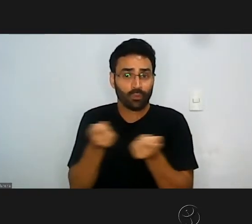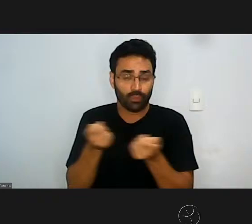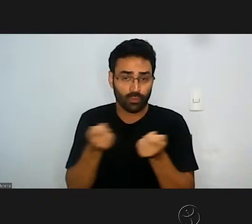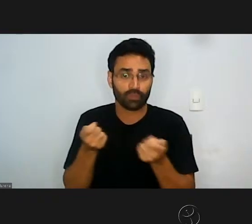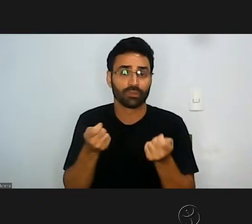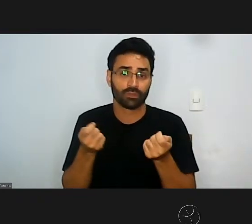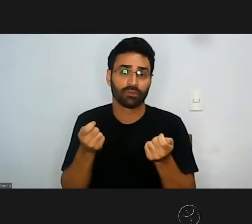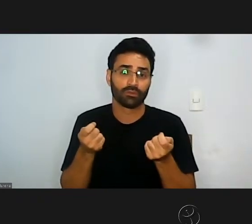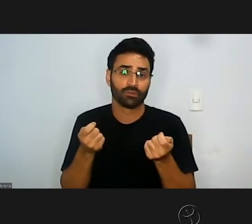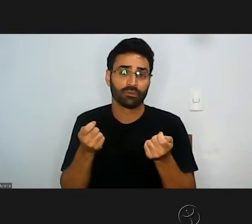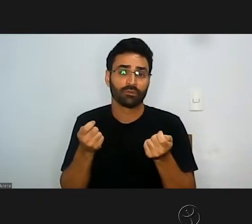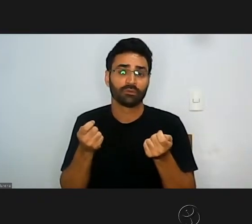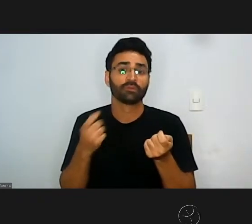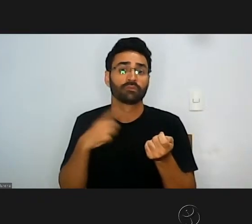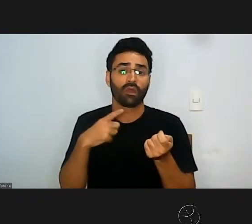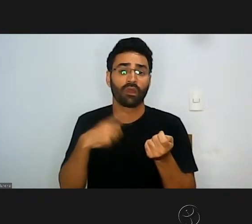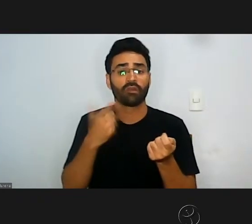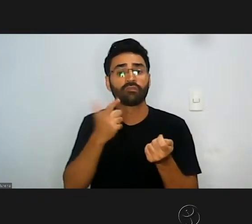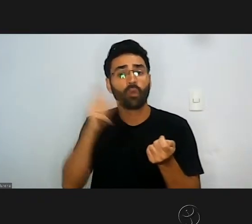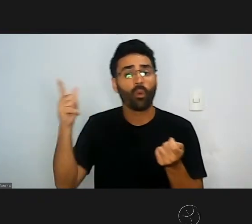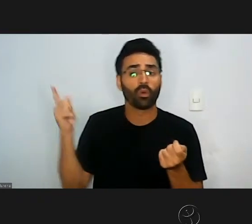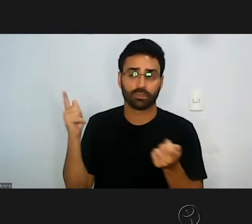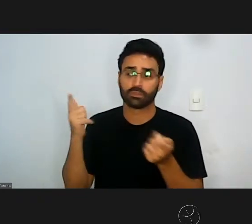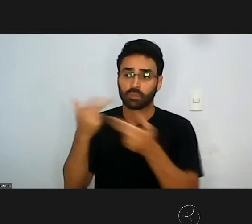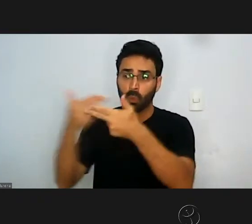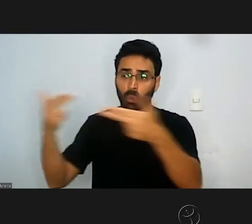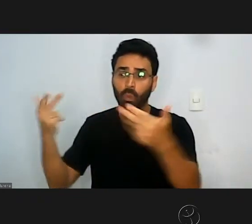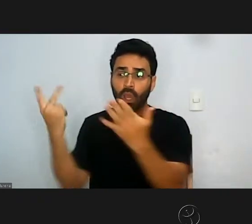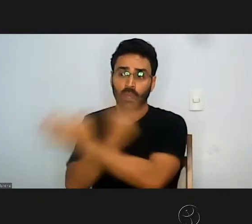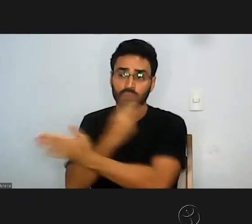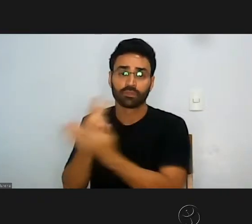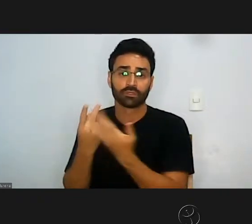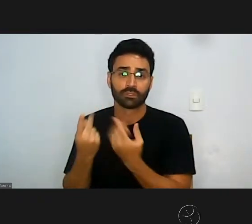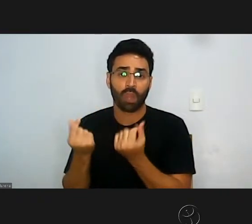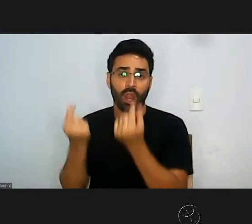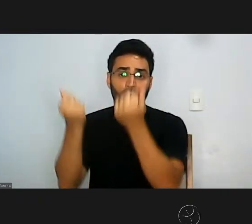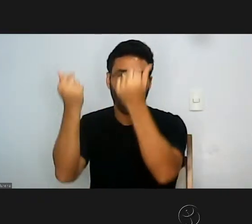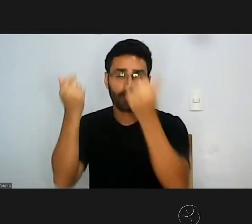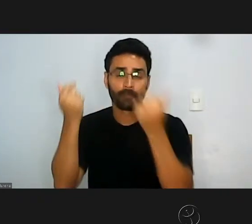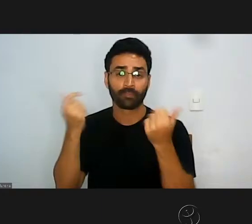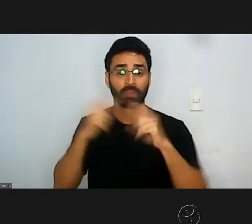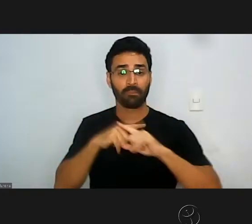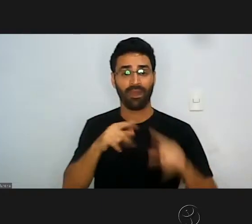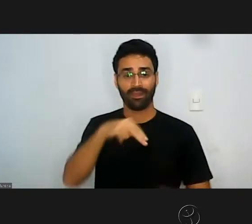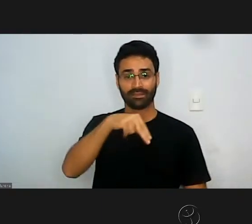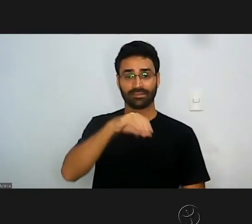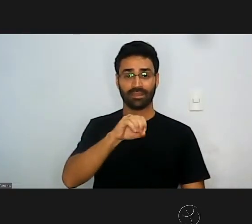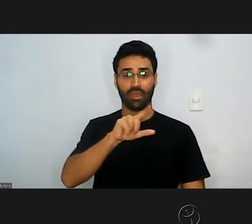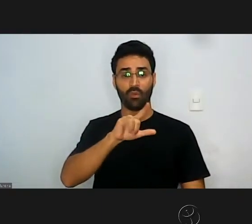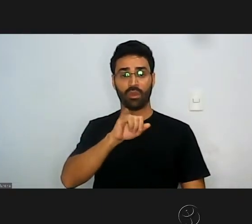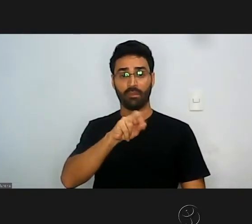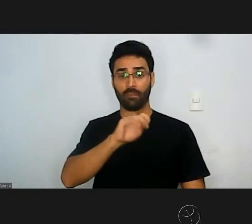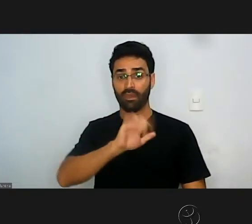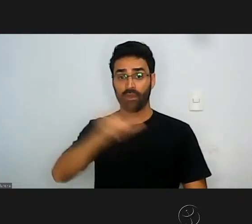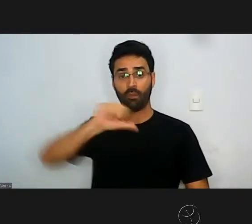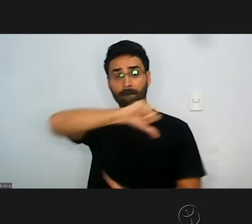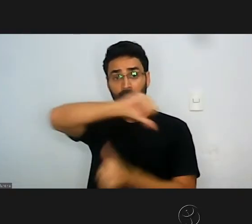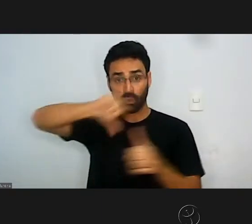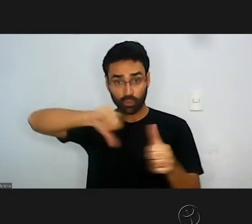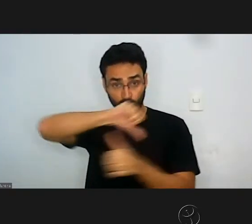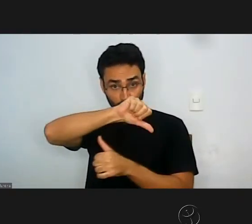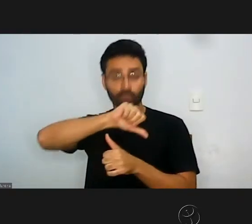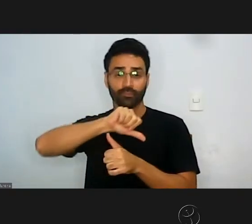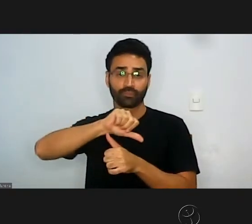grandes crashes financeiros. A reação neoliberal reverteu tudo isso. O crescimento econômico